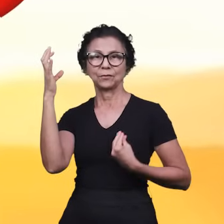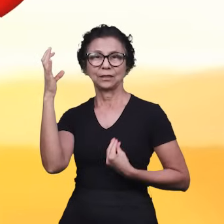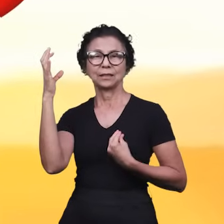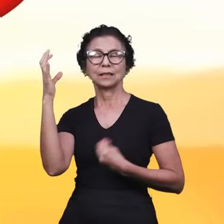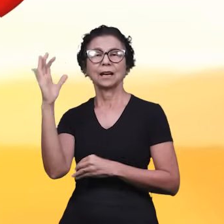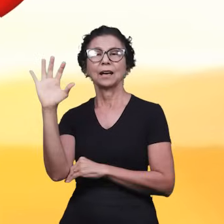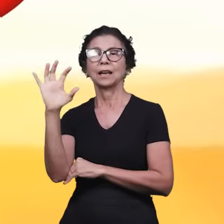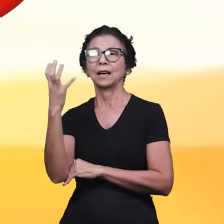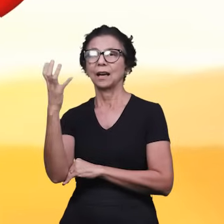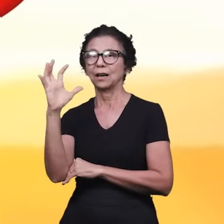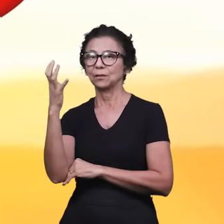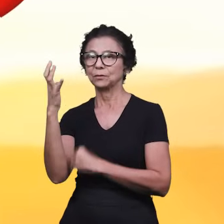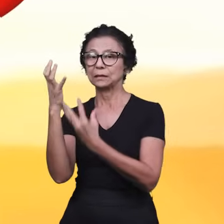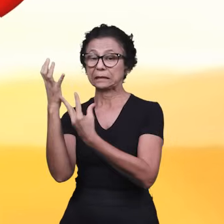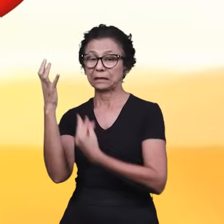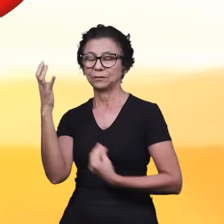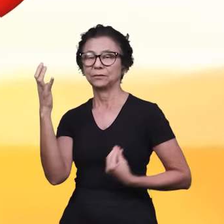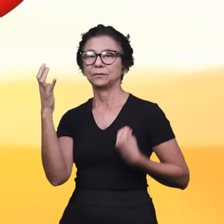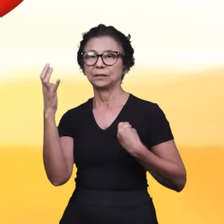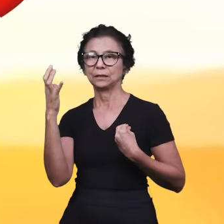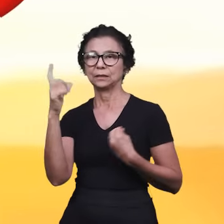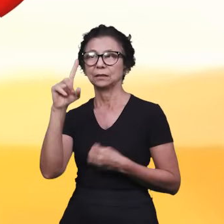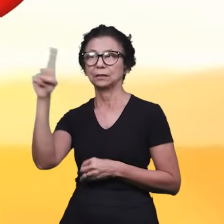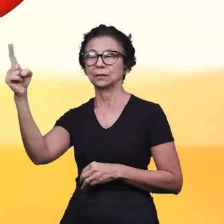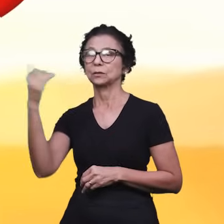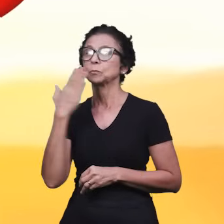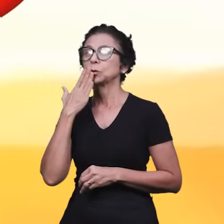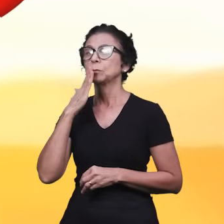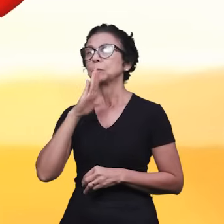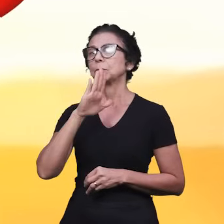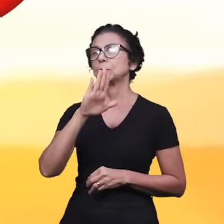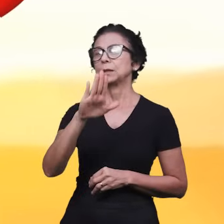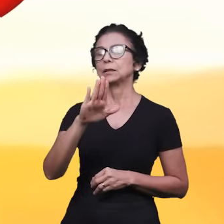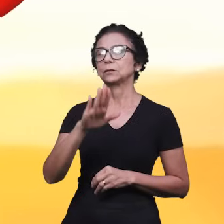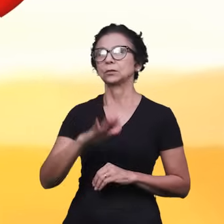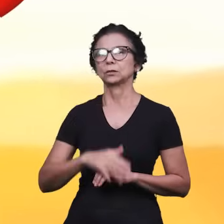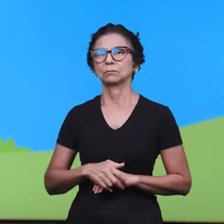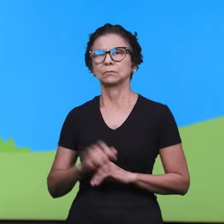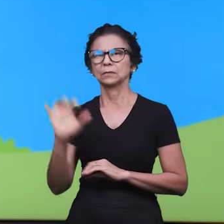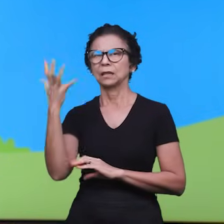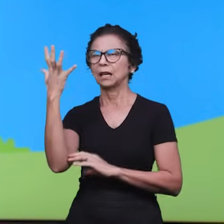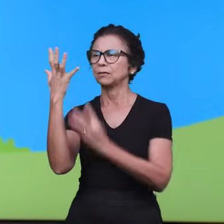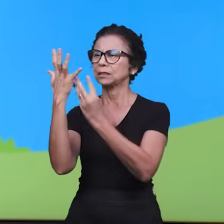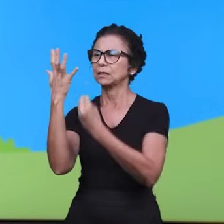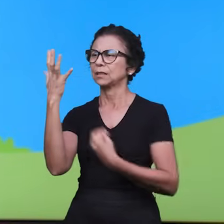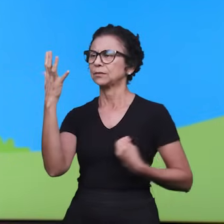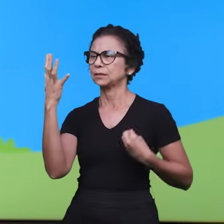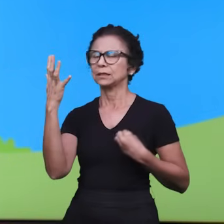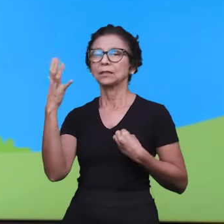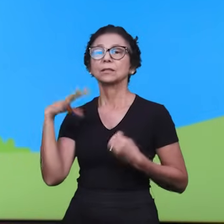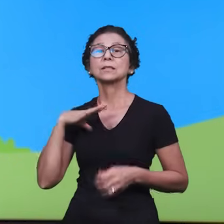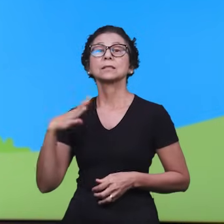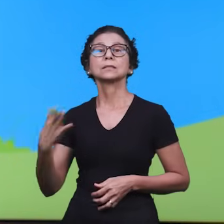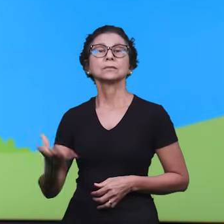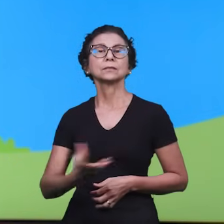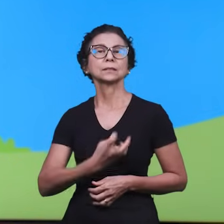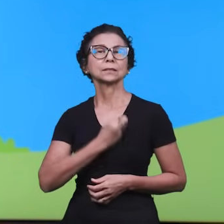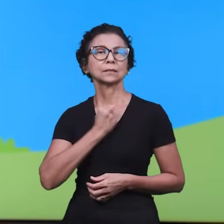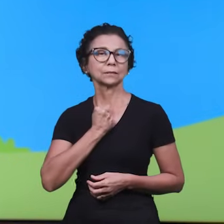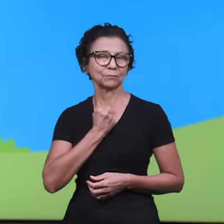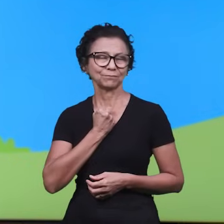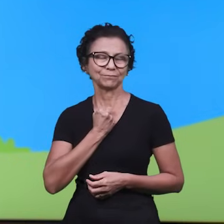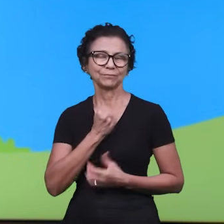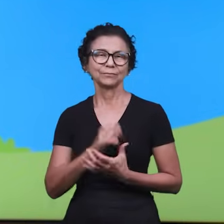é uma promessa da palavra de Deus. E nós que cremos que a palavra de Deus é a